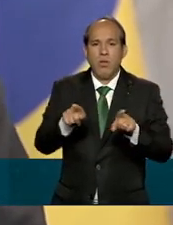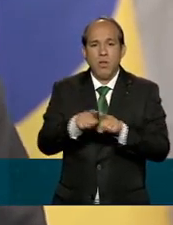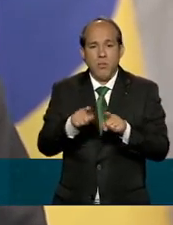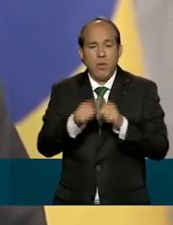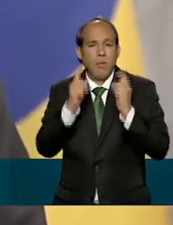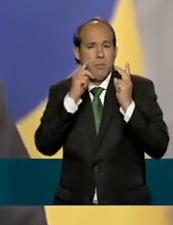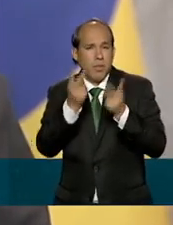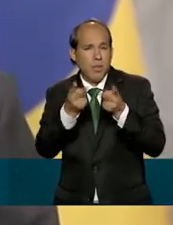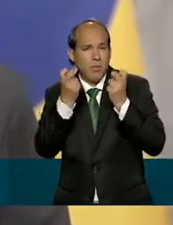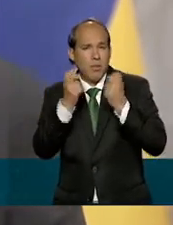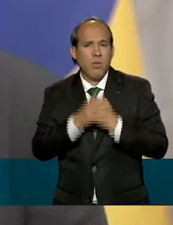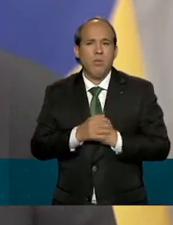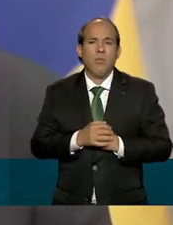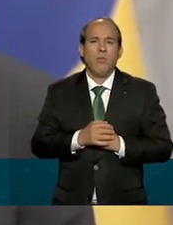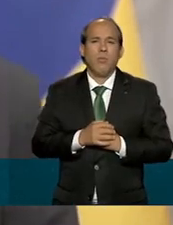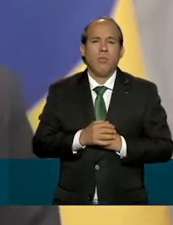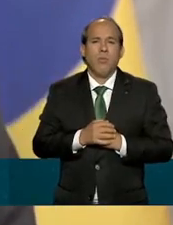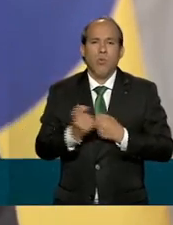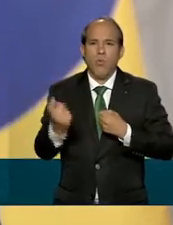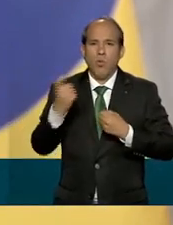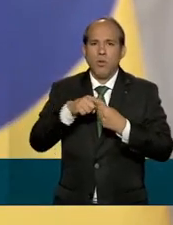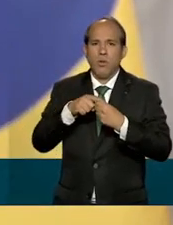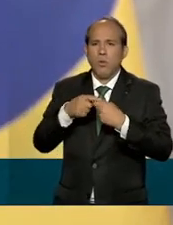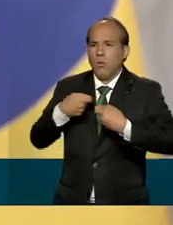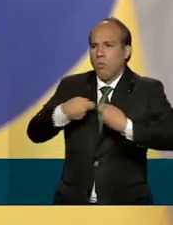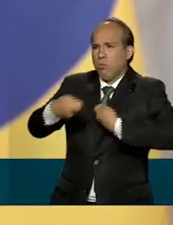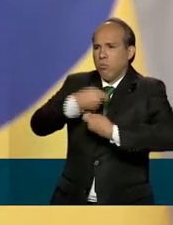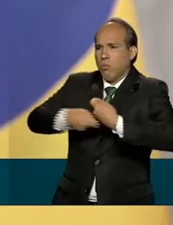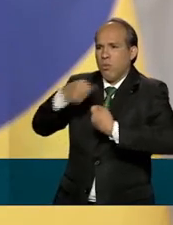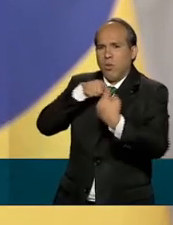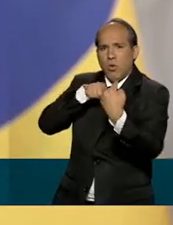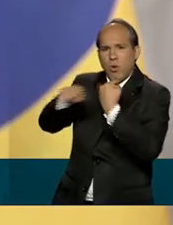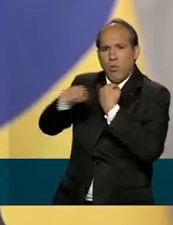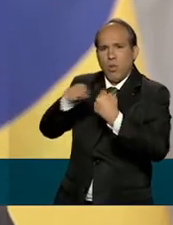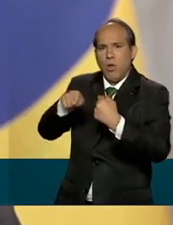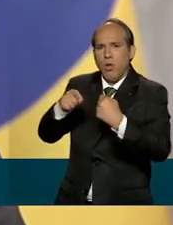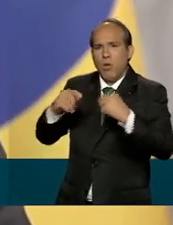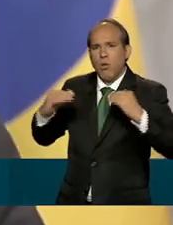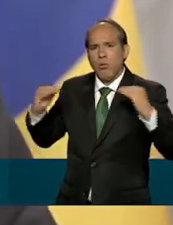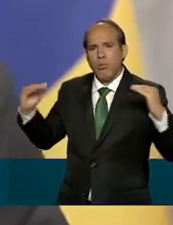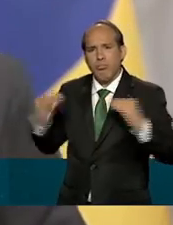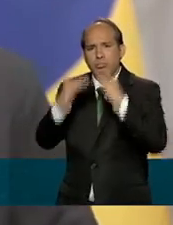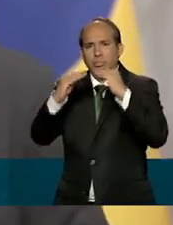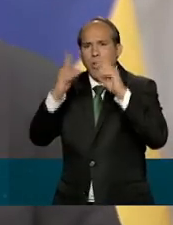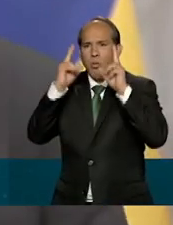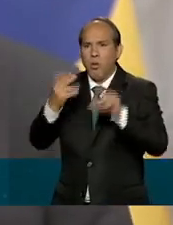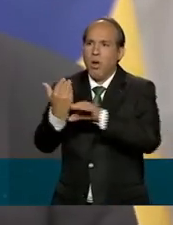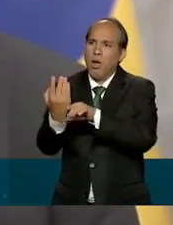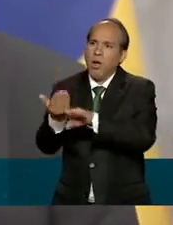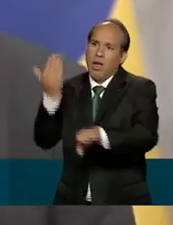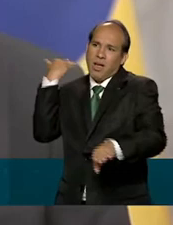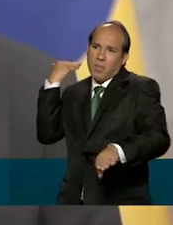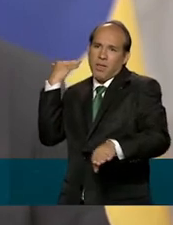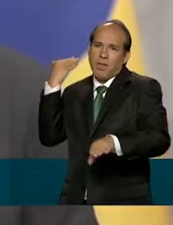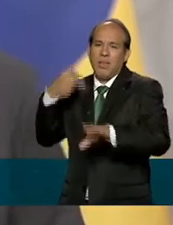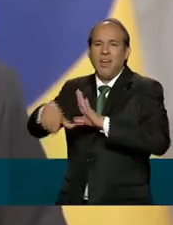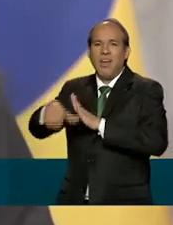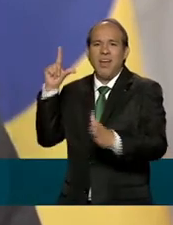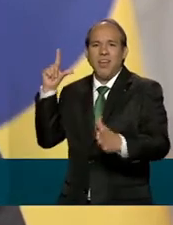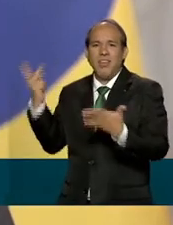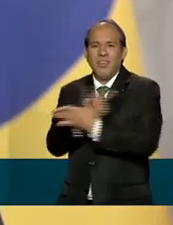Constatamos a retomada do comércio bilateral aos níveis anteriores à pandemia. O